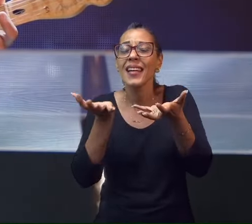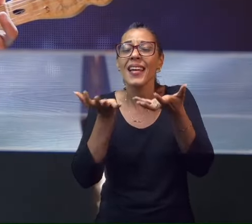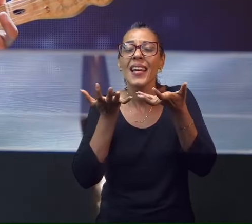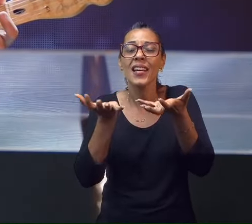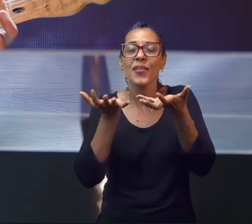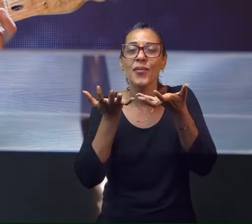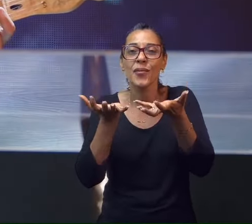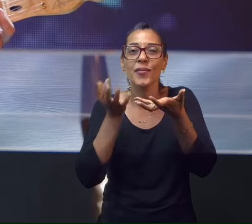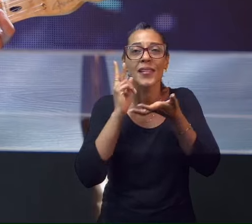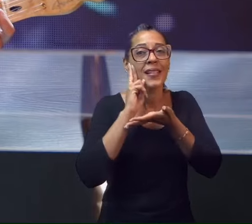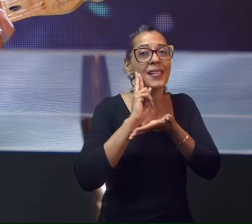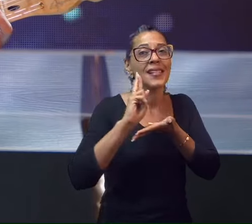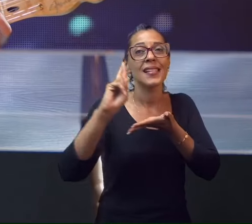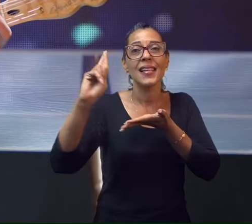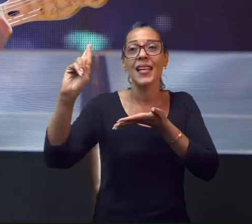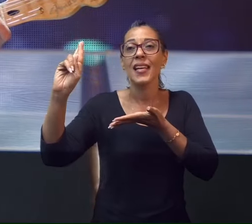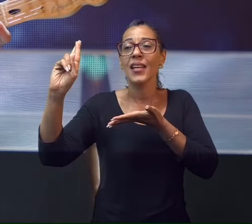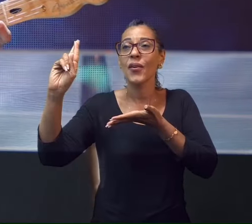senhor